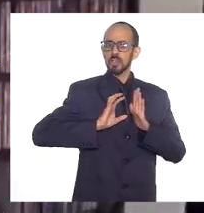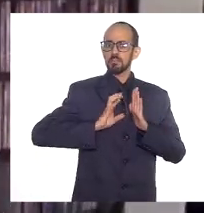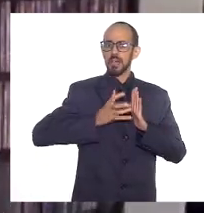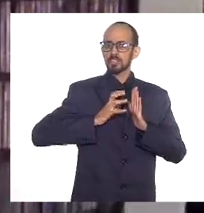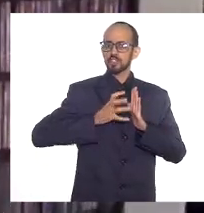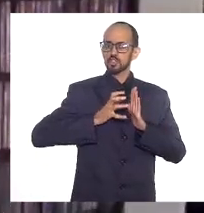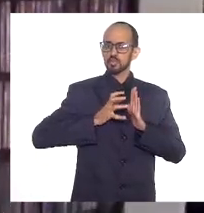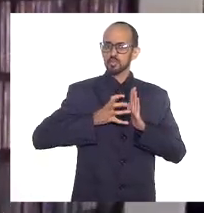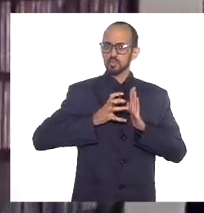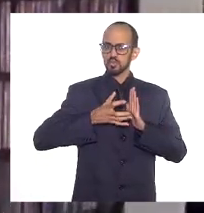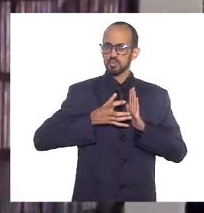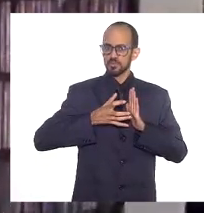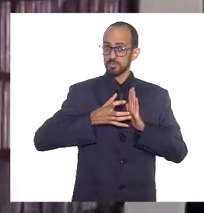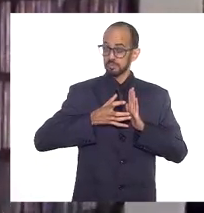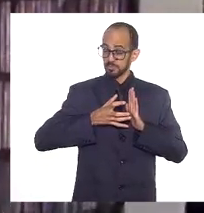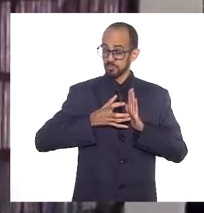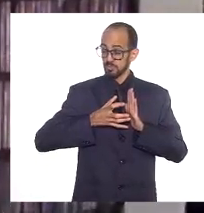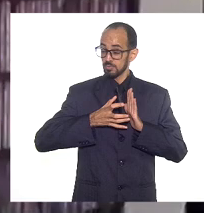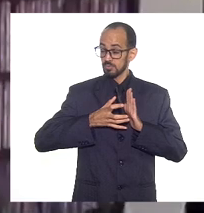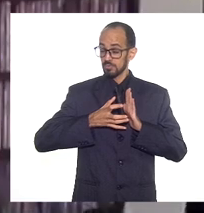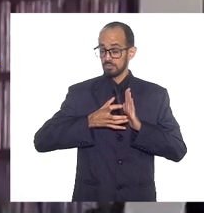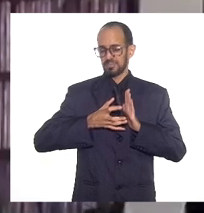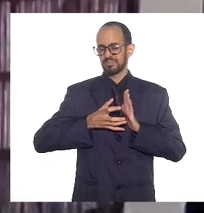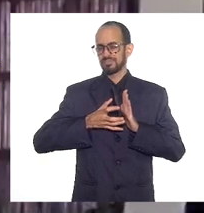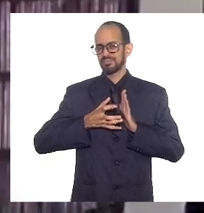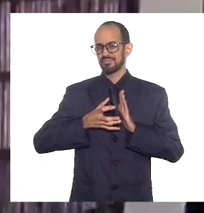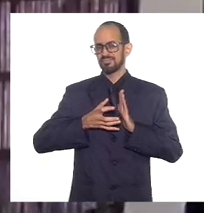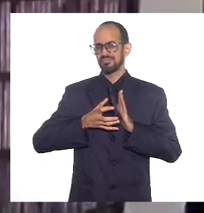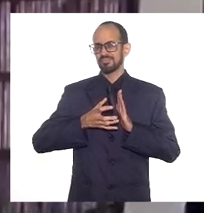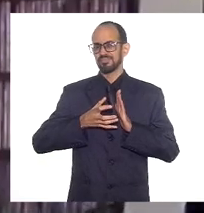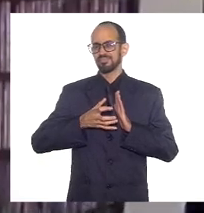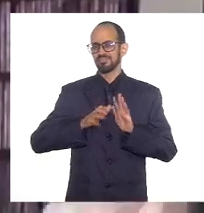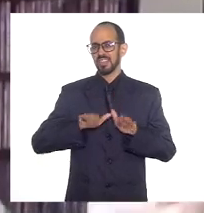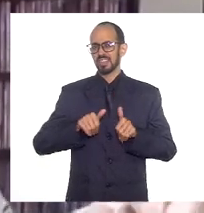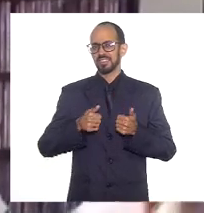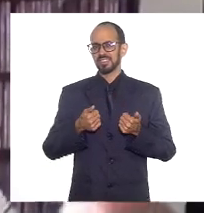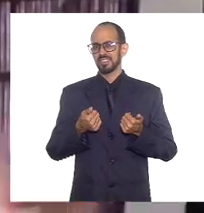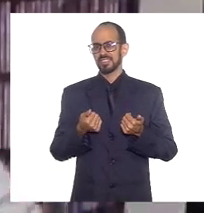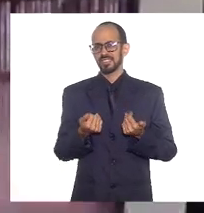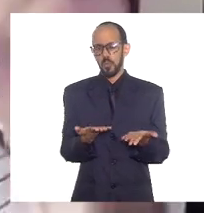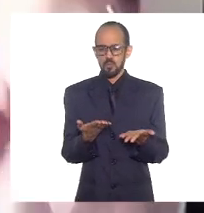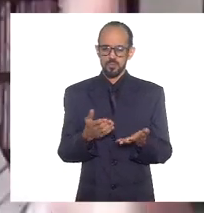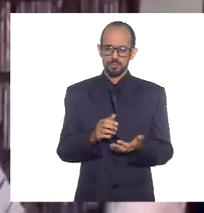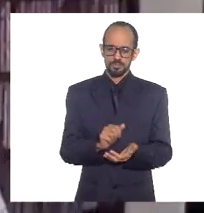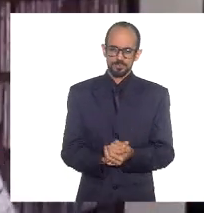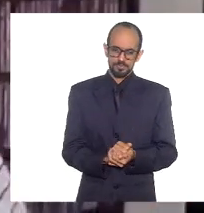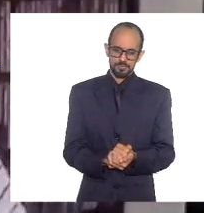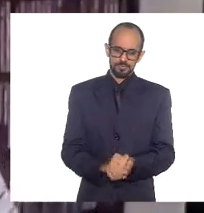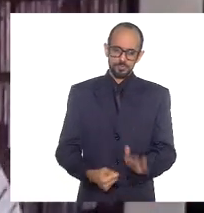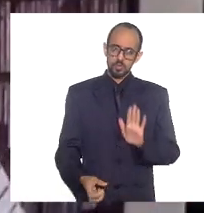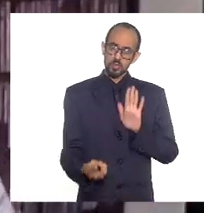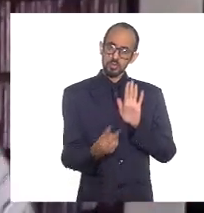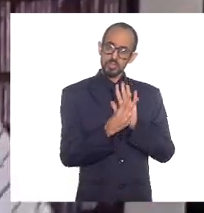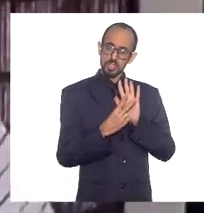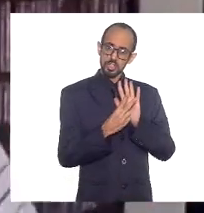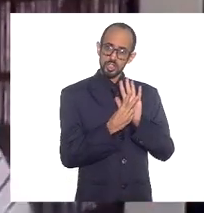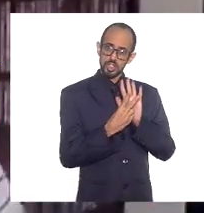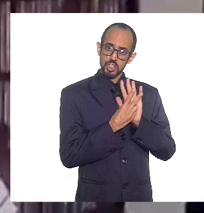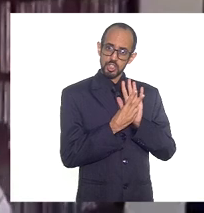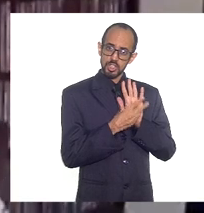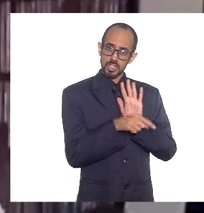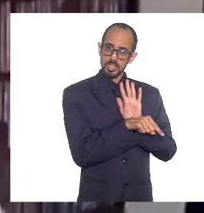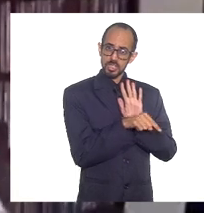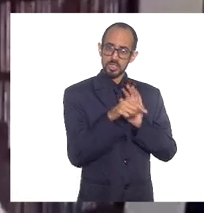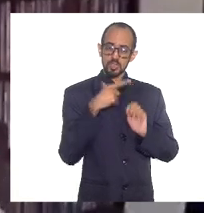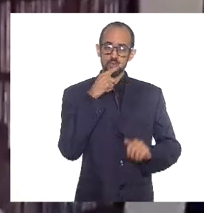políticos. Partidos políticos. Né? Basta, os indígenas, por exemplo, eles tiveram